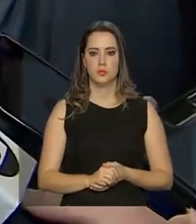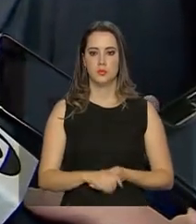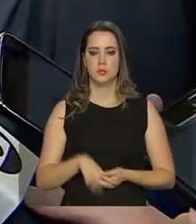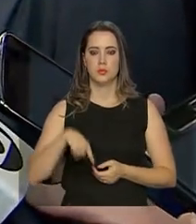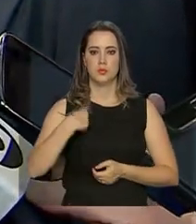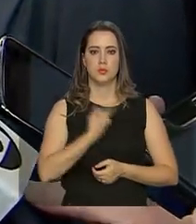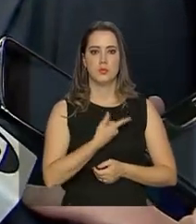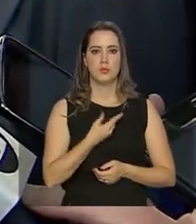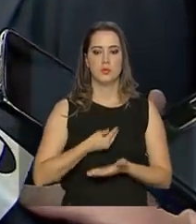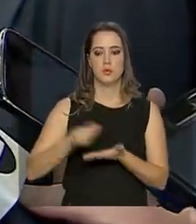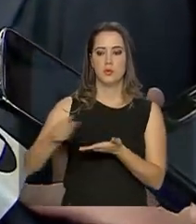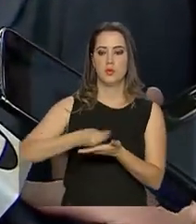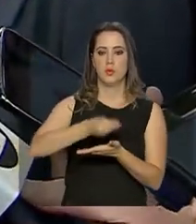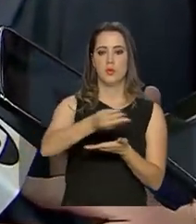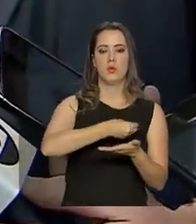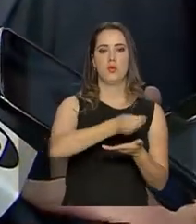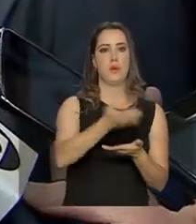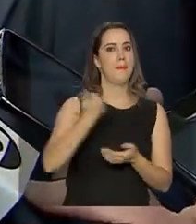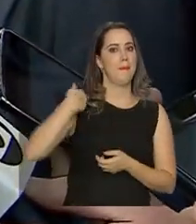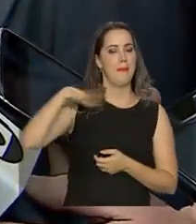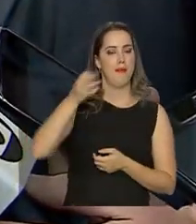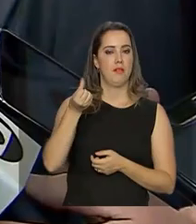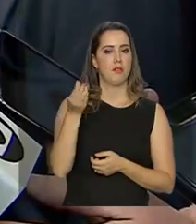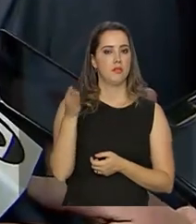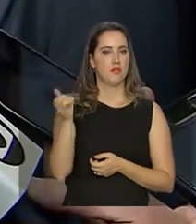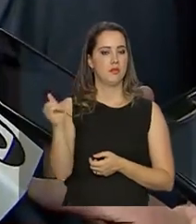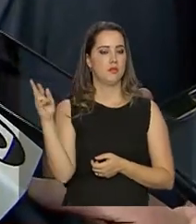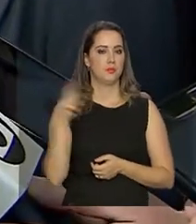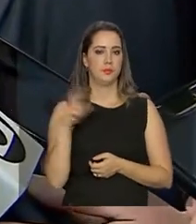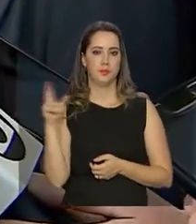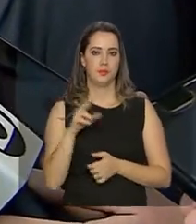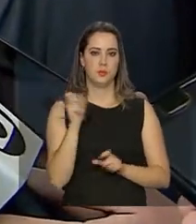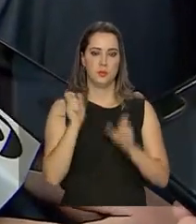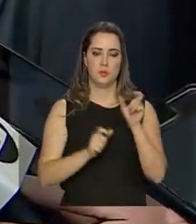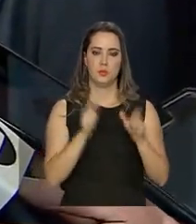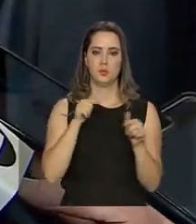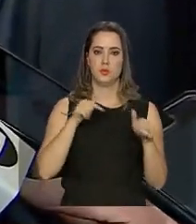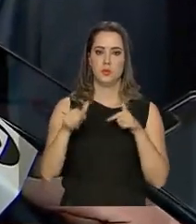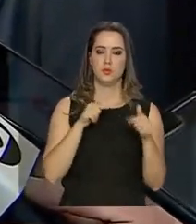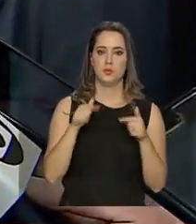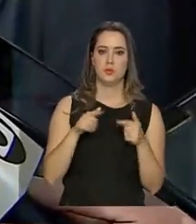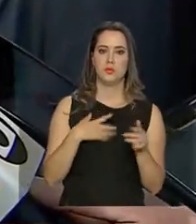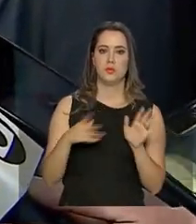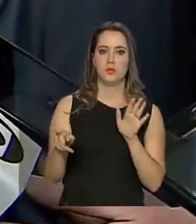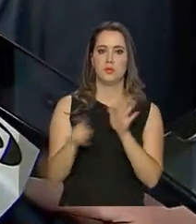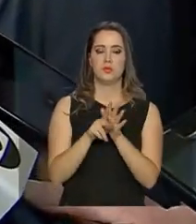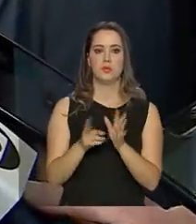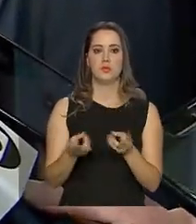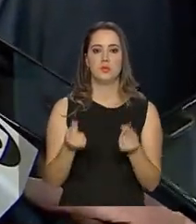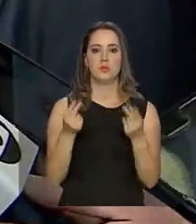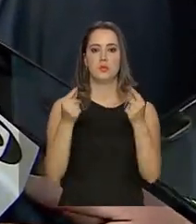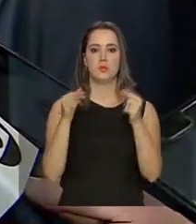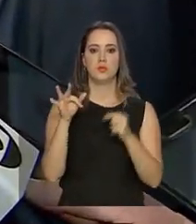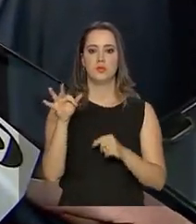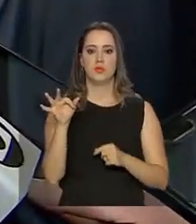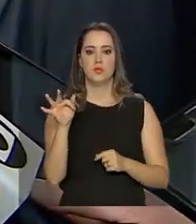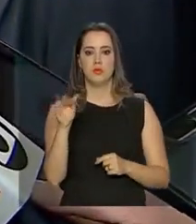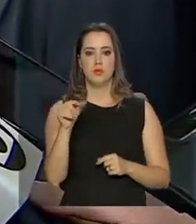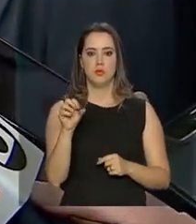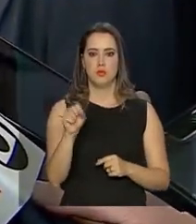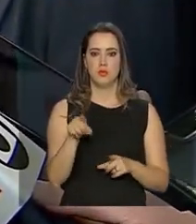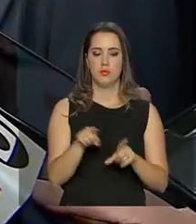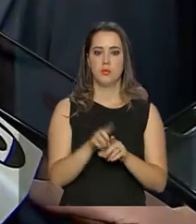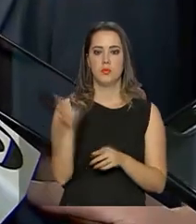nós estamos distribuindo mais de 6 bilhões de reais para os trabalhadores fruto do rendimento do fundo de garantia ou seja